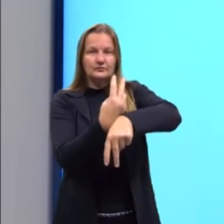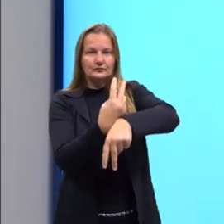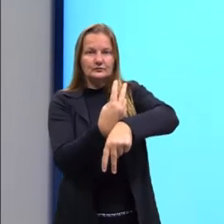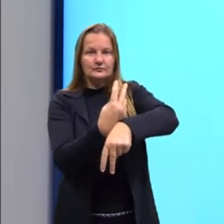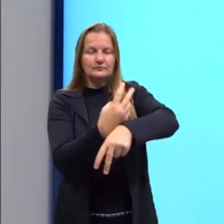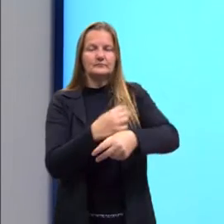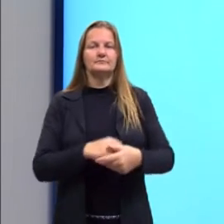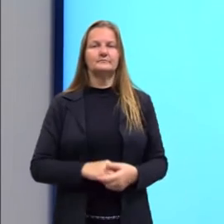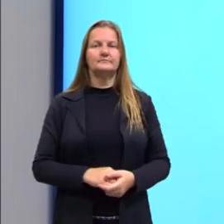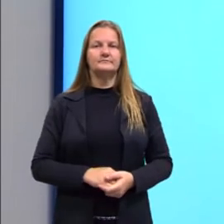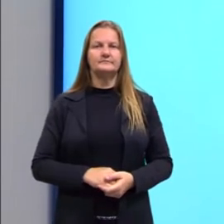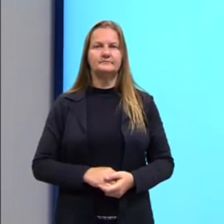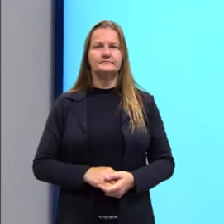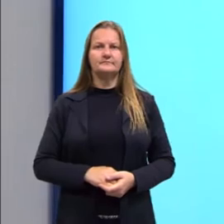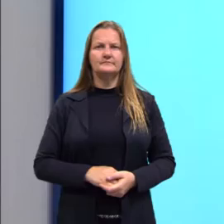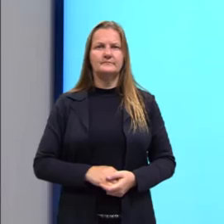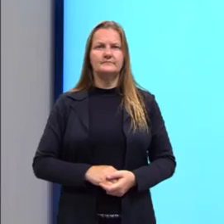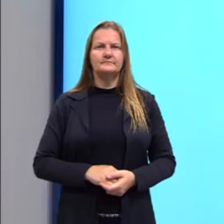e